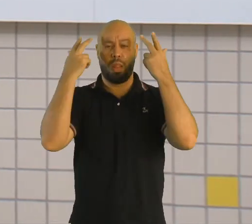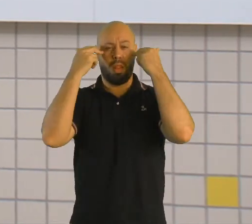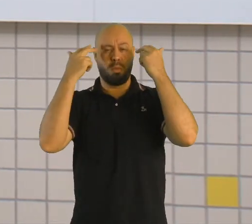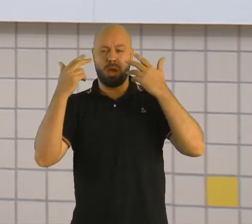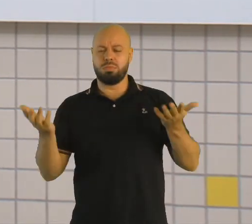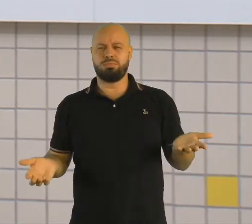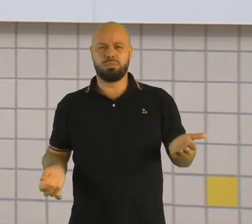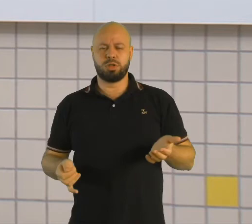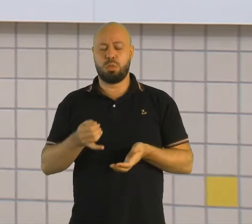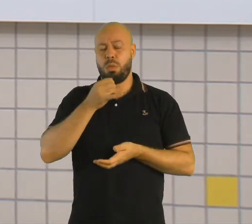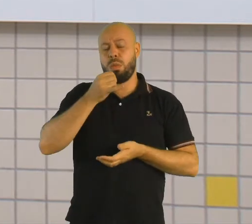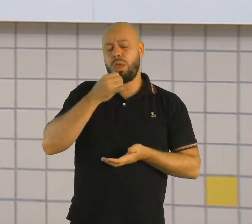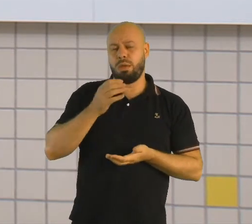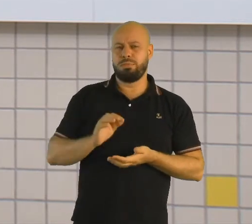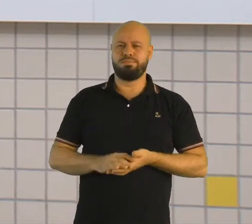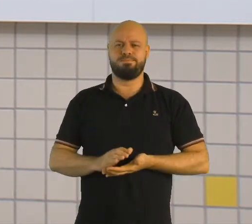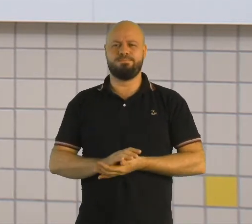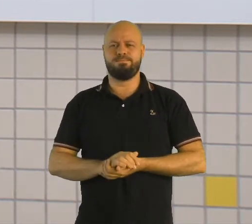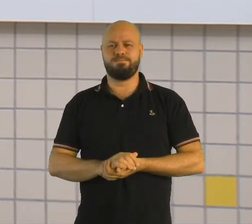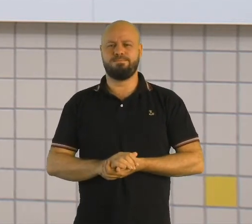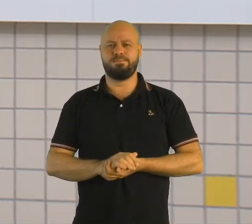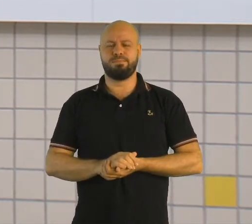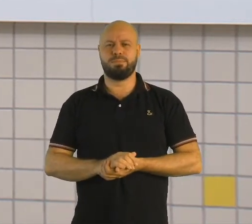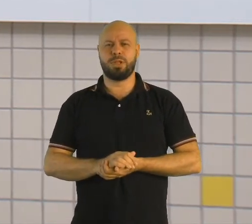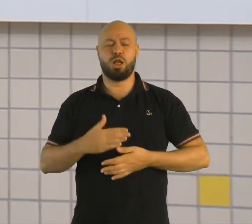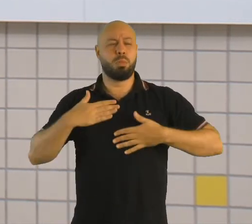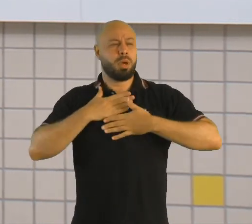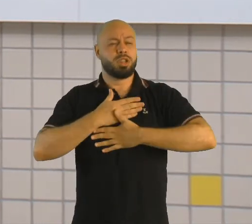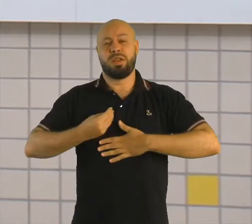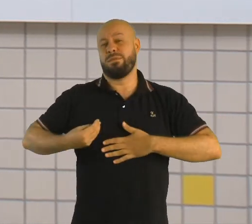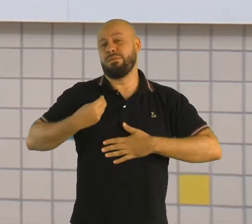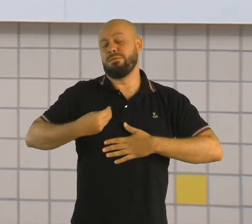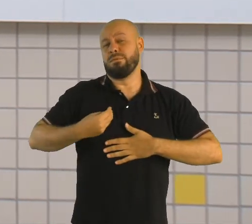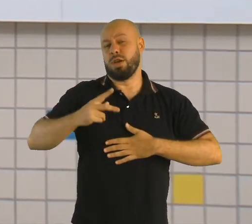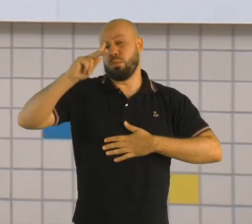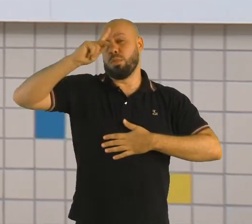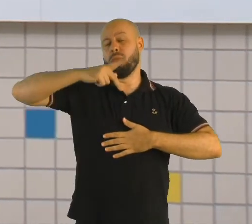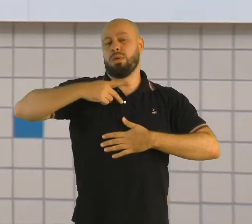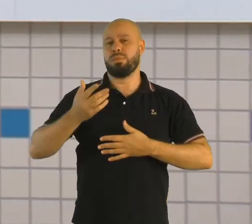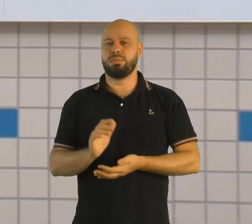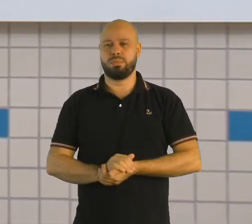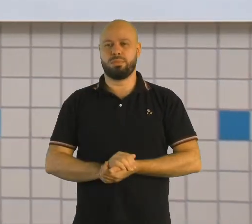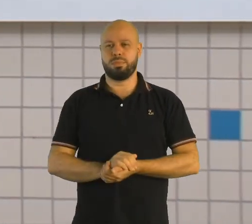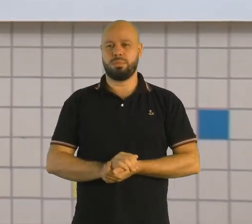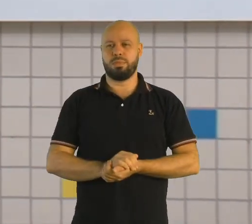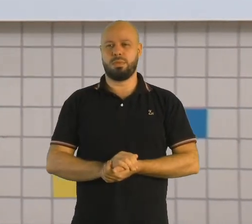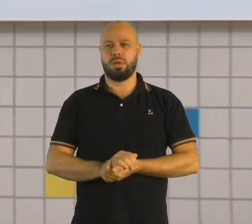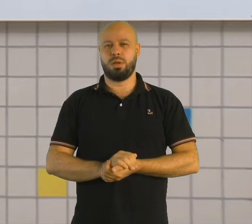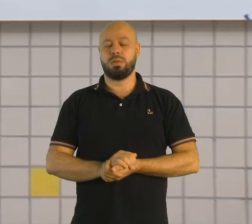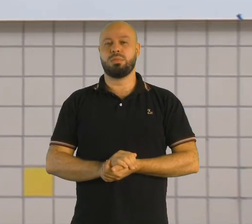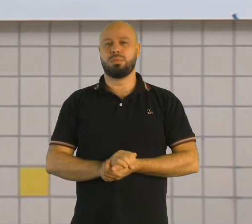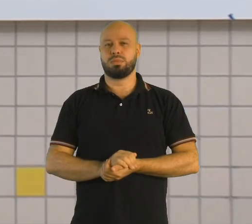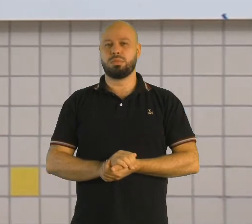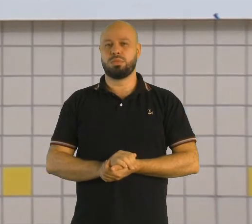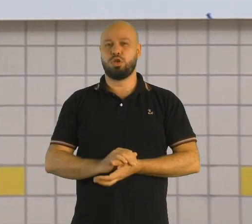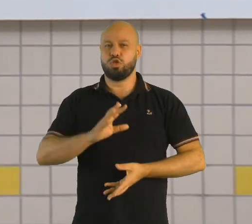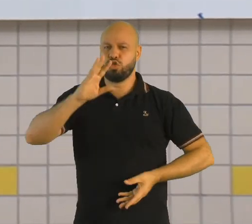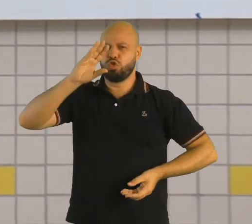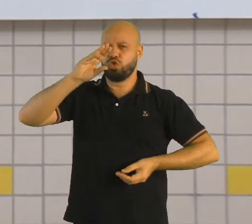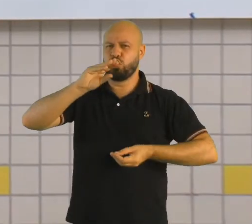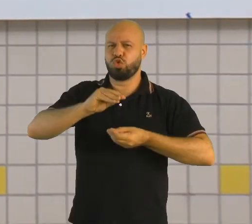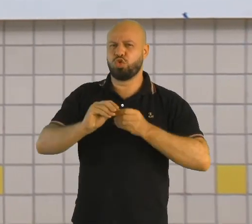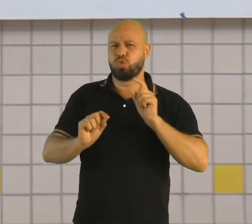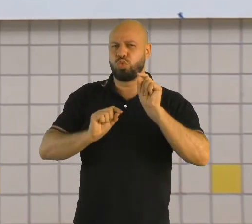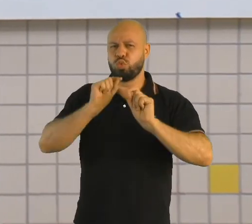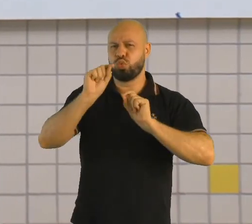amor aos prazeres da vida, beleza? Gente, então nós iremos reformular, né, o que nós vimos de uma